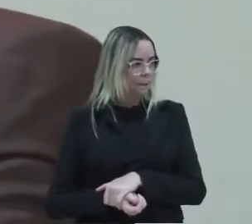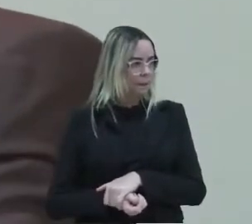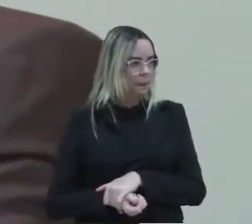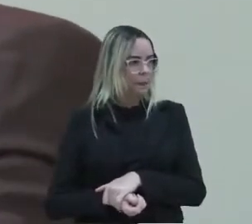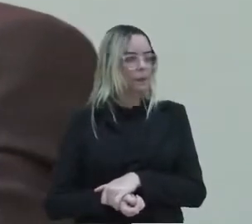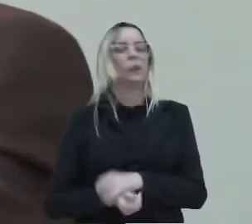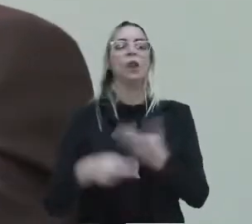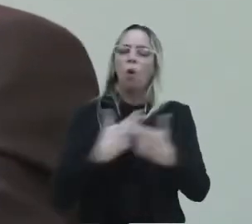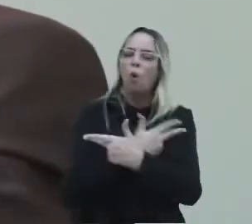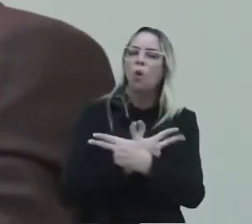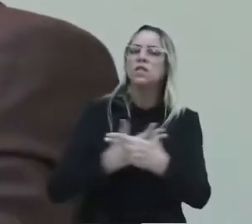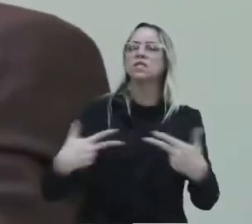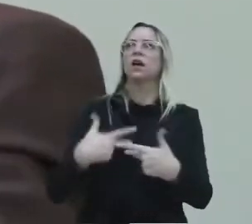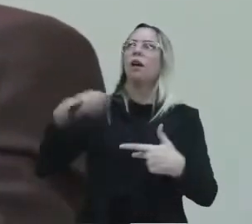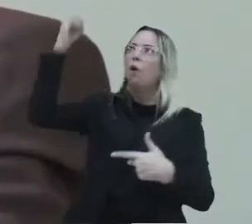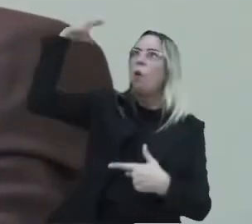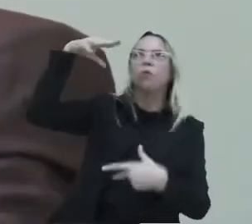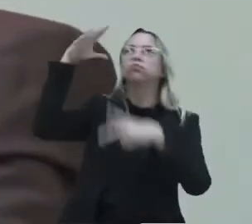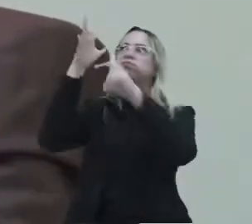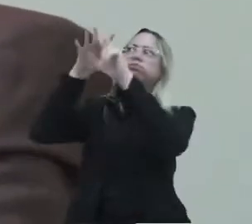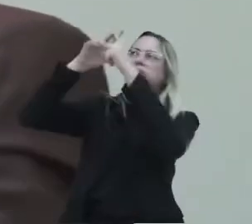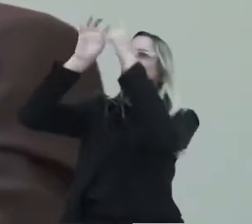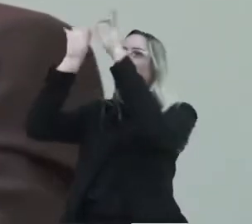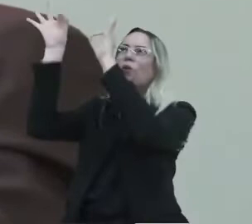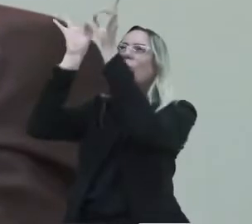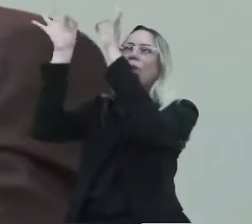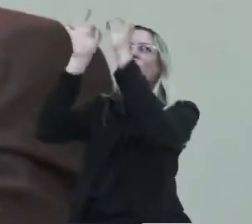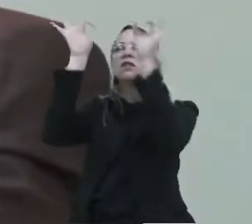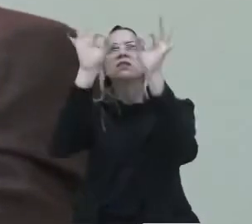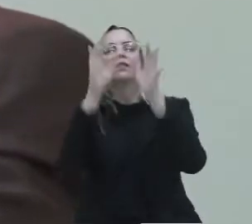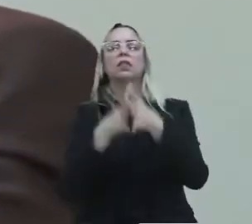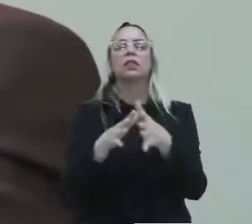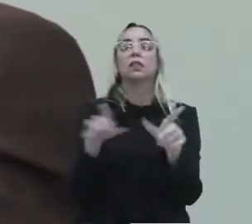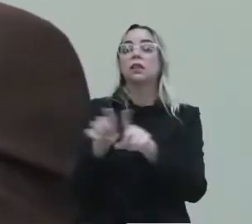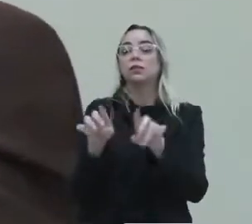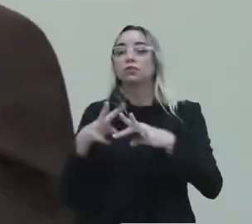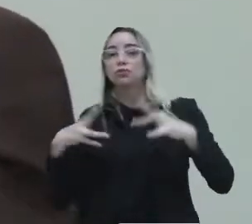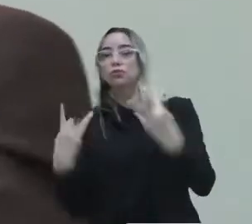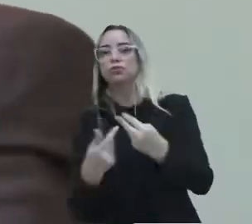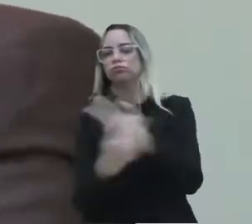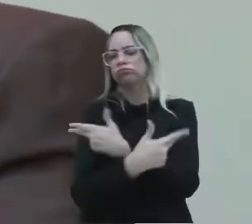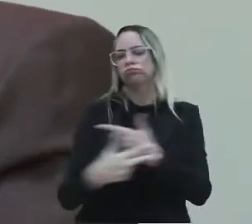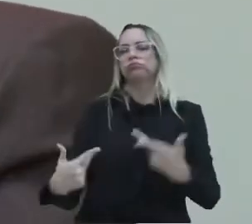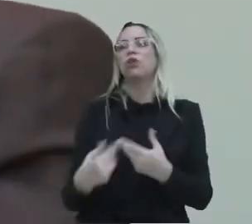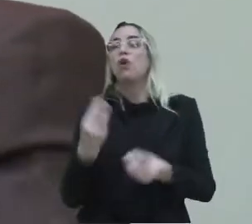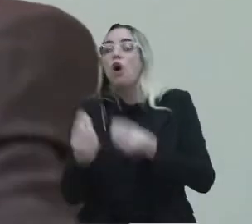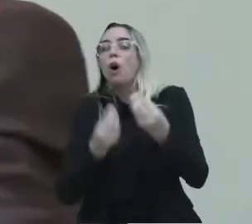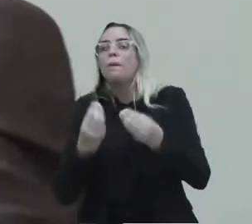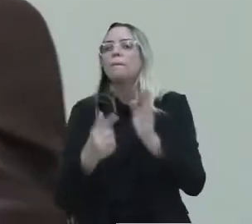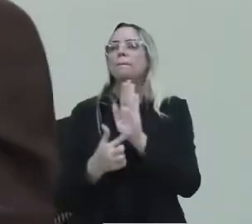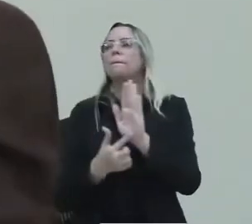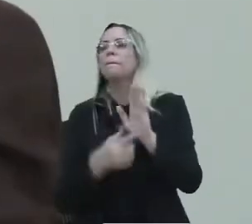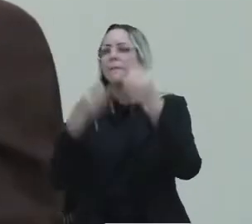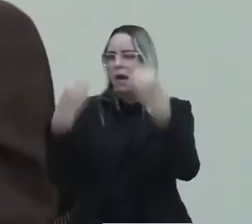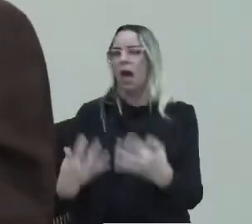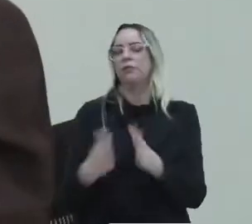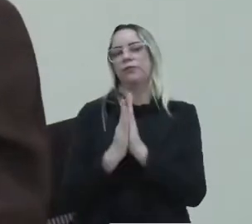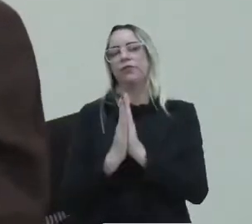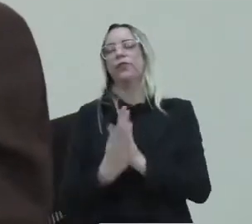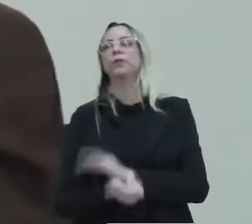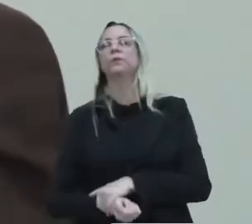utensílios, instalações elétricas, enfim, todo aparato necessário para seu funcionamento. Queria também fazer essa